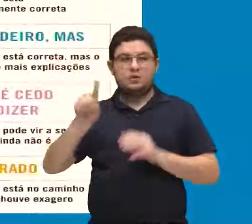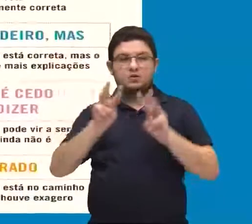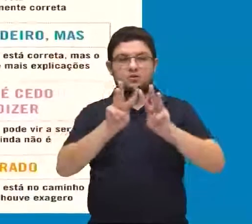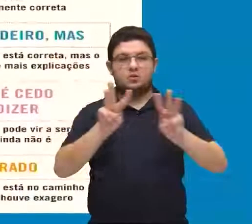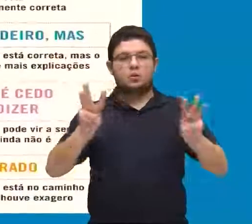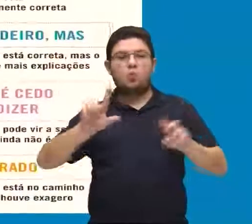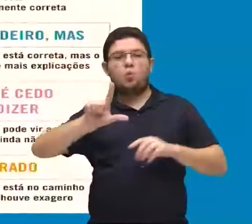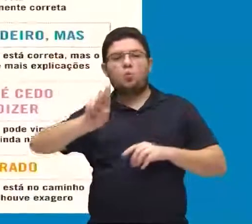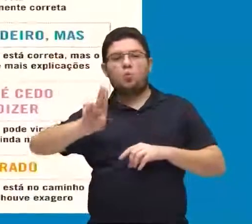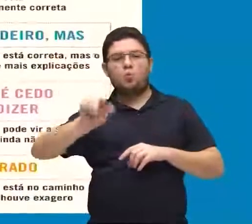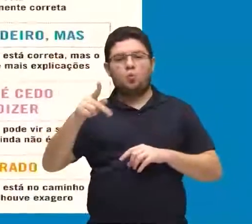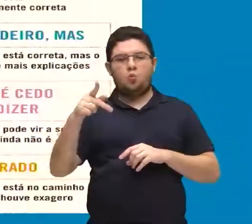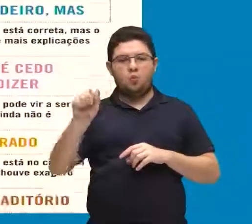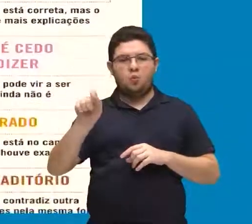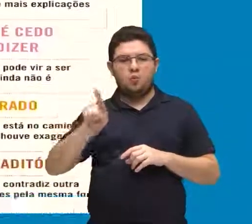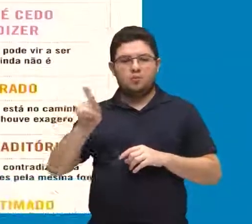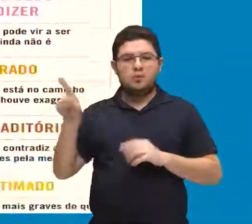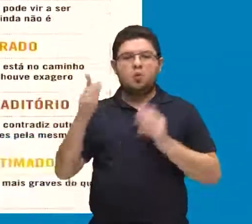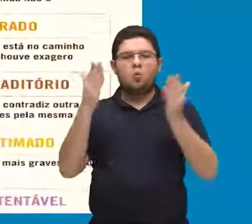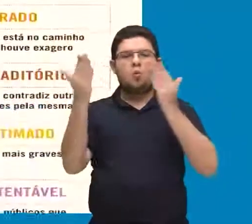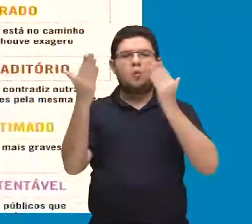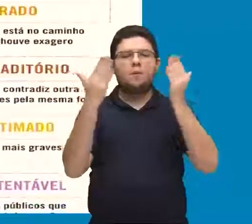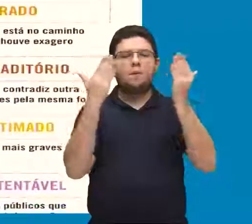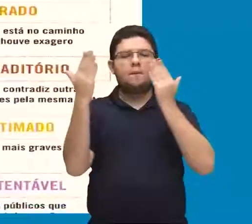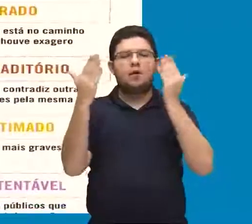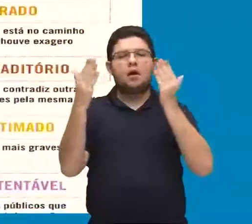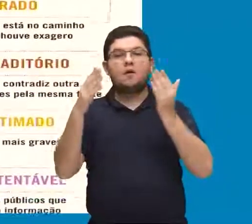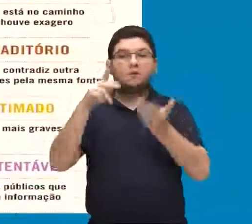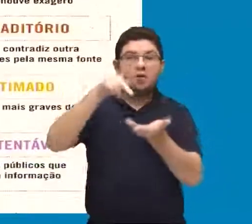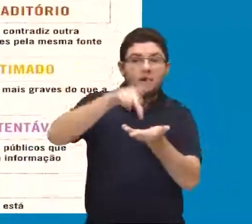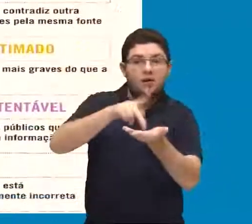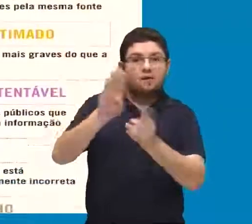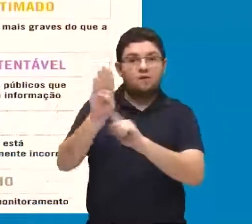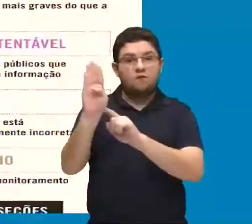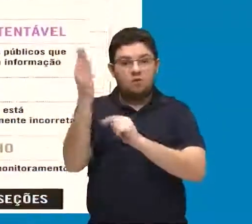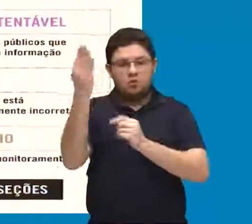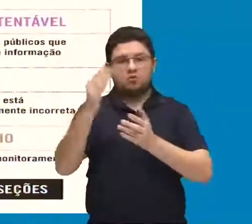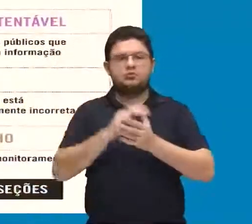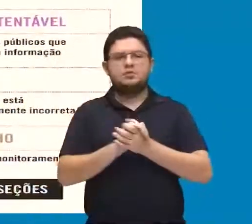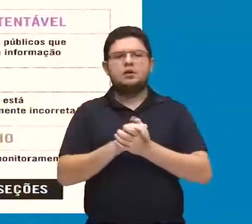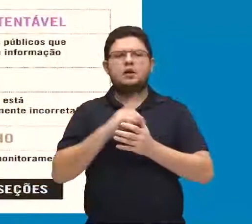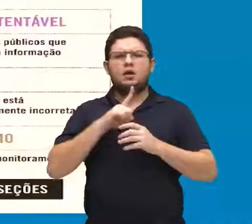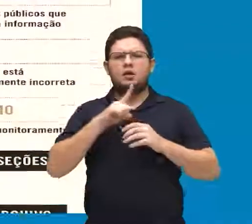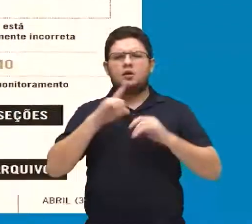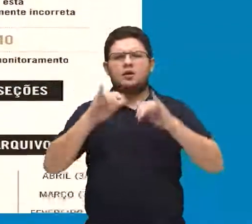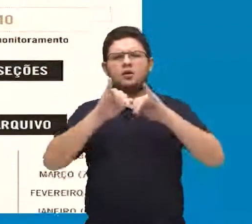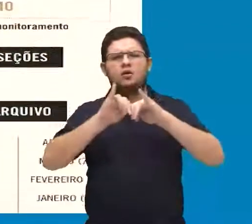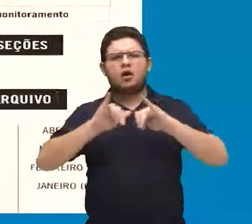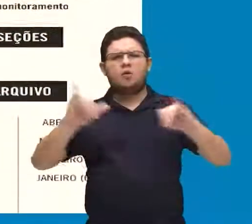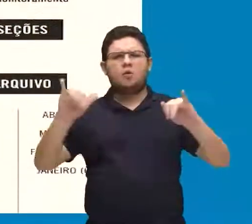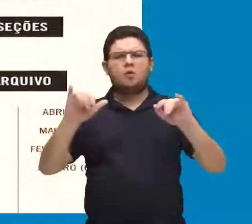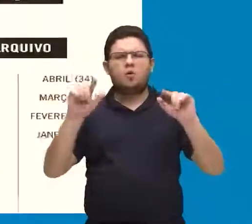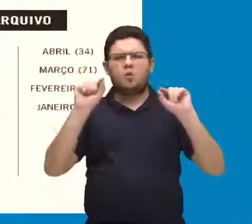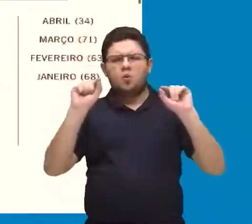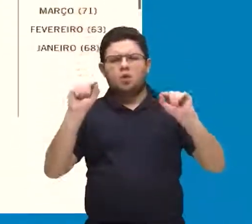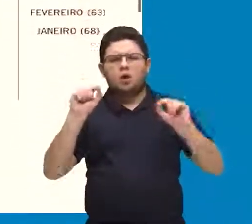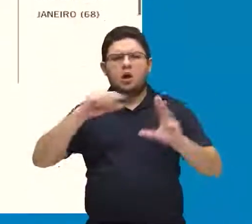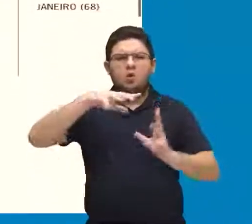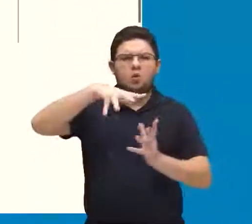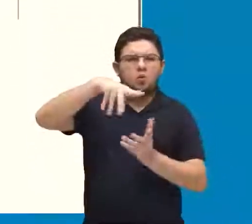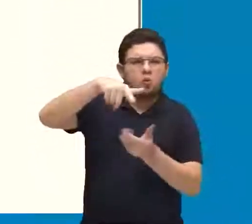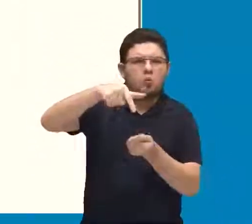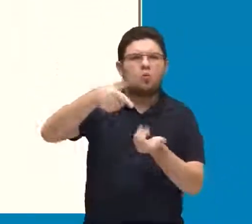ou falso, né? Então tem diversas notícias que chamam a atenção, não é, pelo mundo aí afora, no